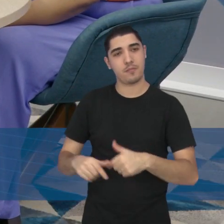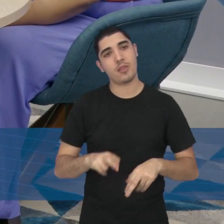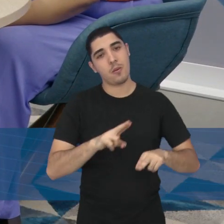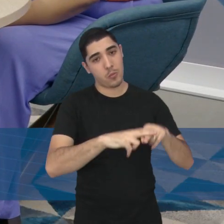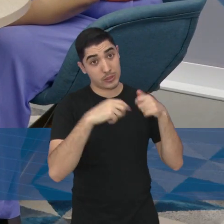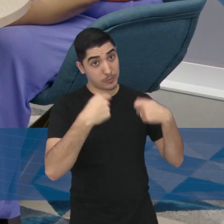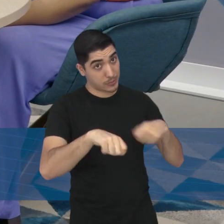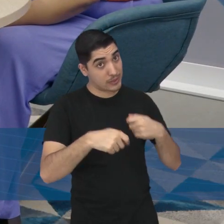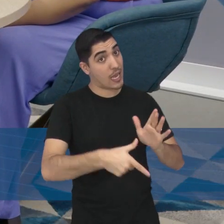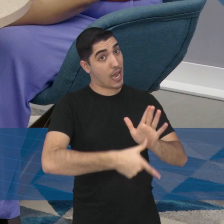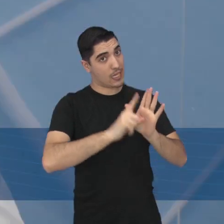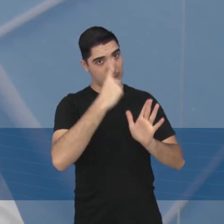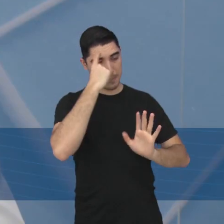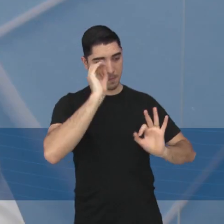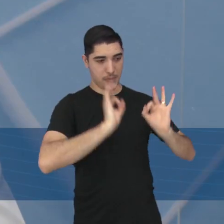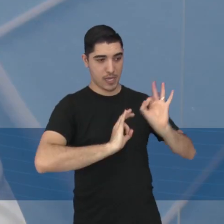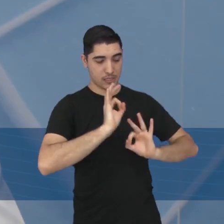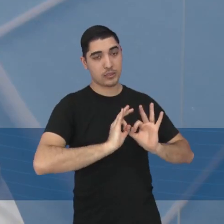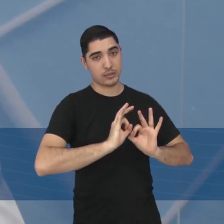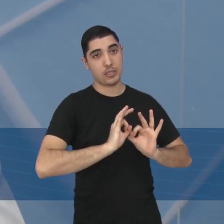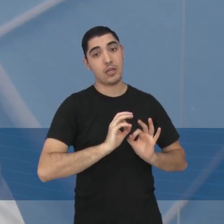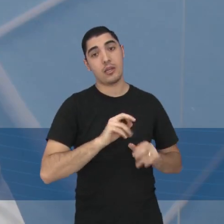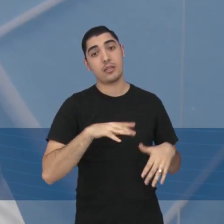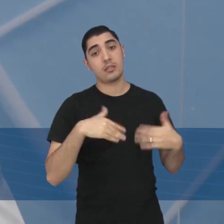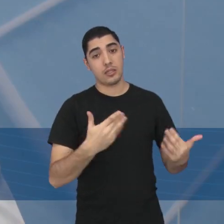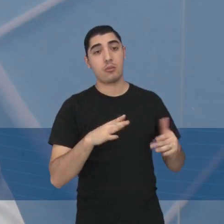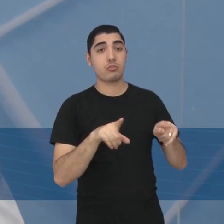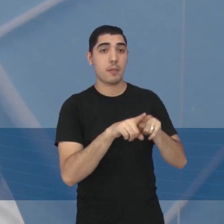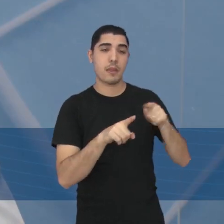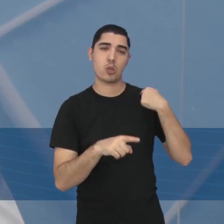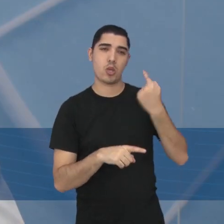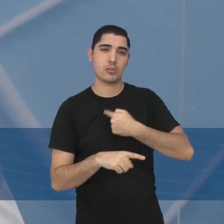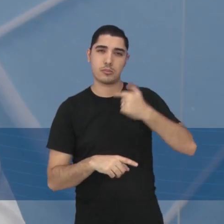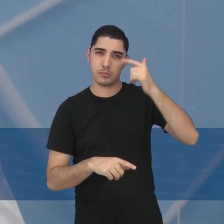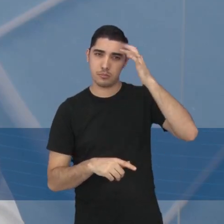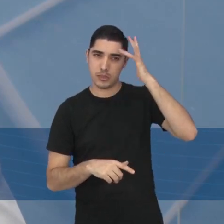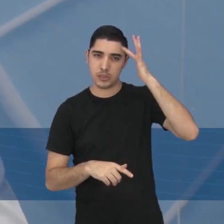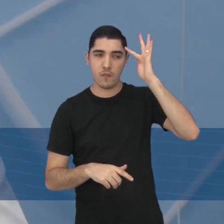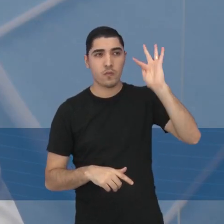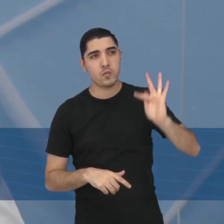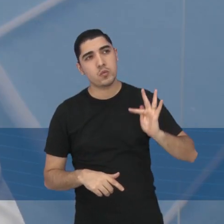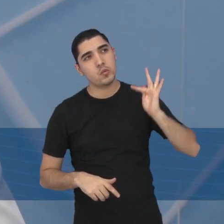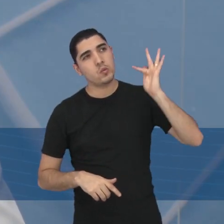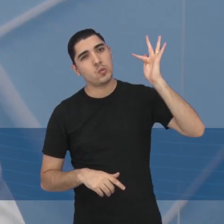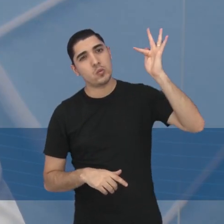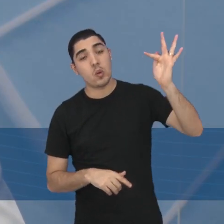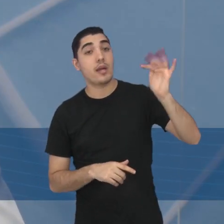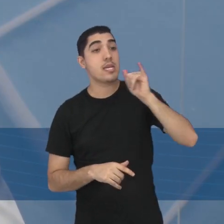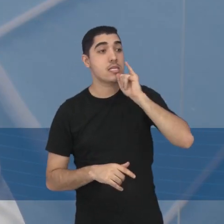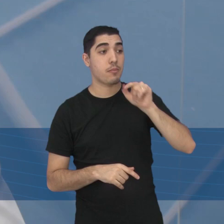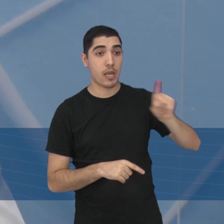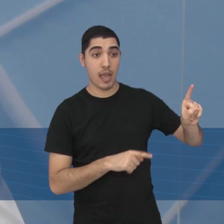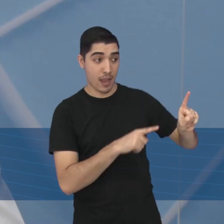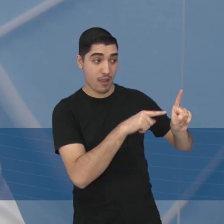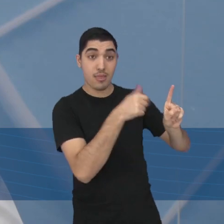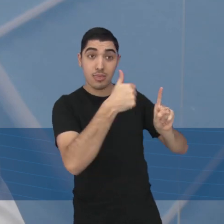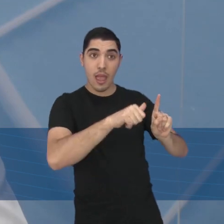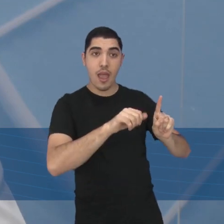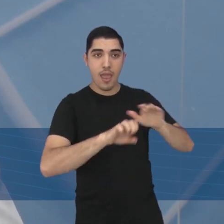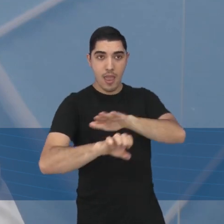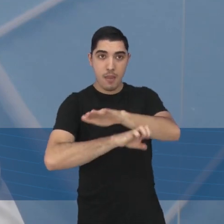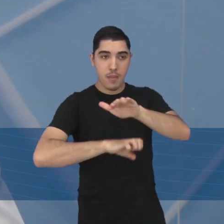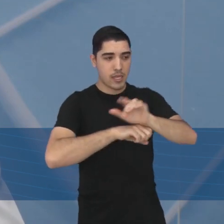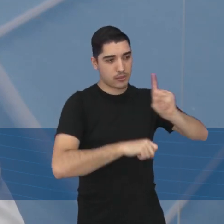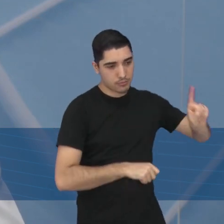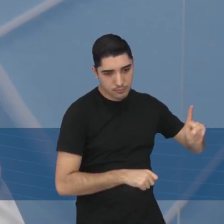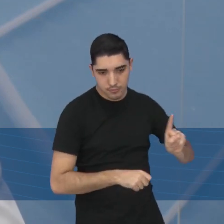você planeja, você olha o futuro. Olhando o futuro, você pode até, às vezes, não passar por isso, né? Às vezes está numa empresa que é amiga, né? Tem